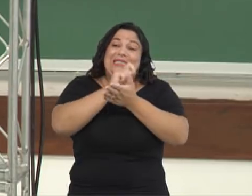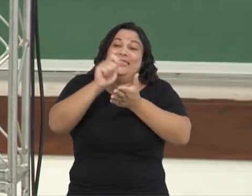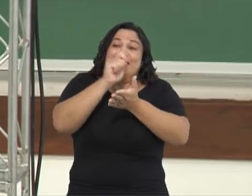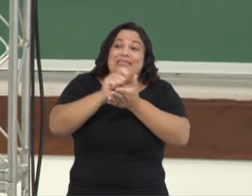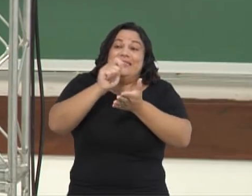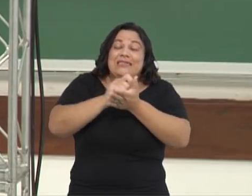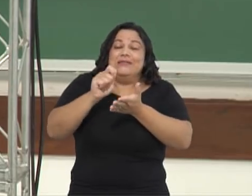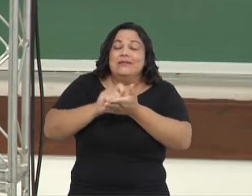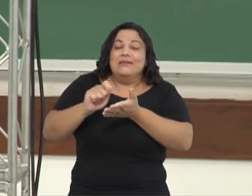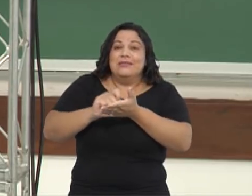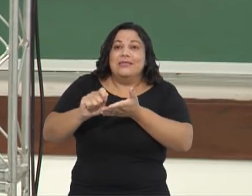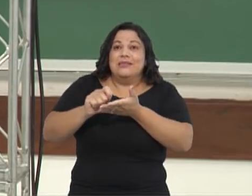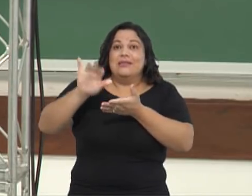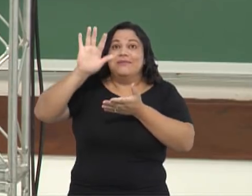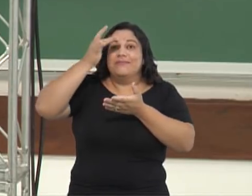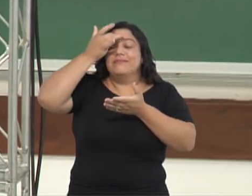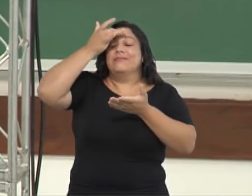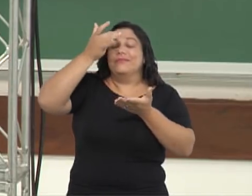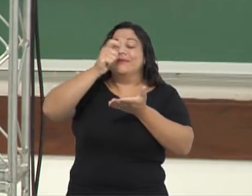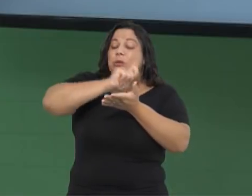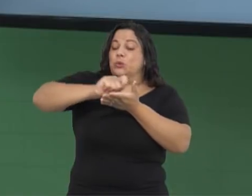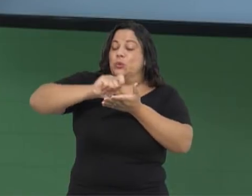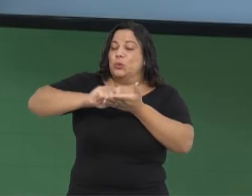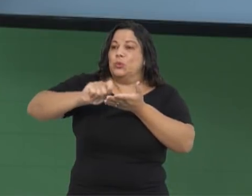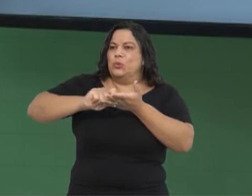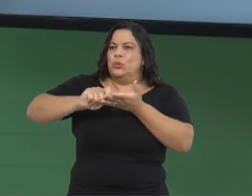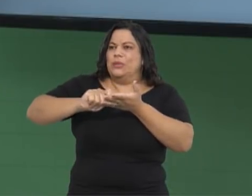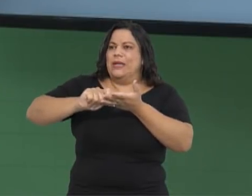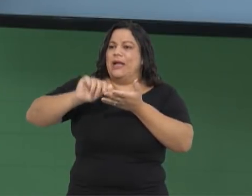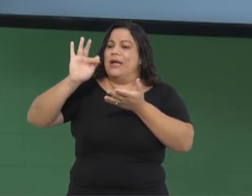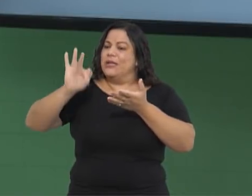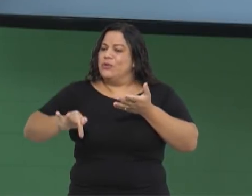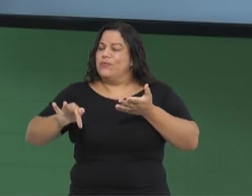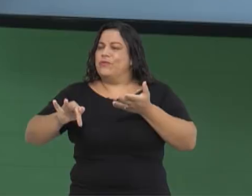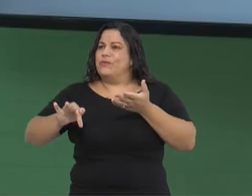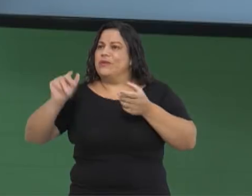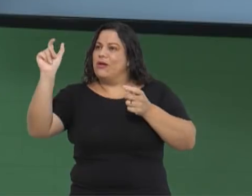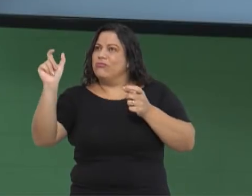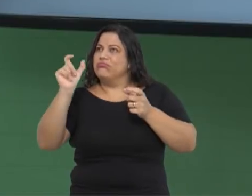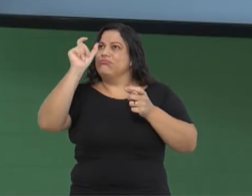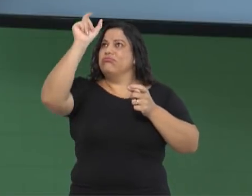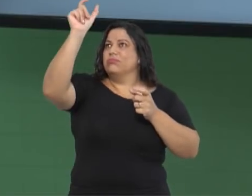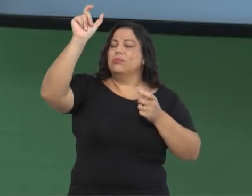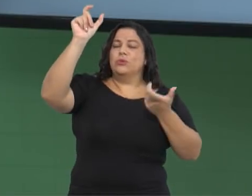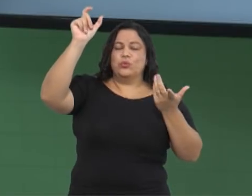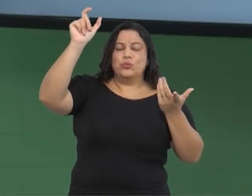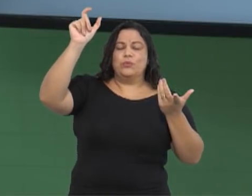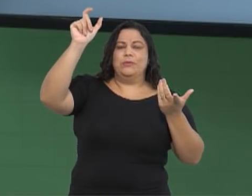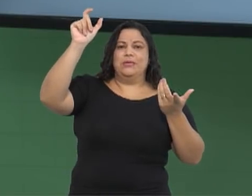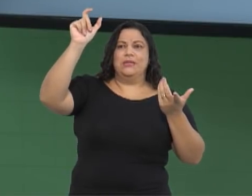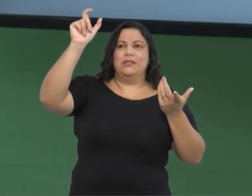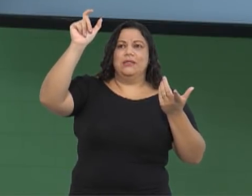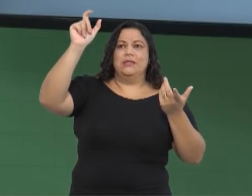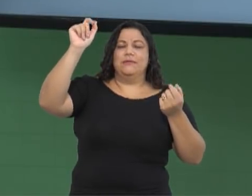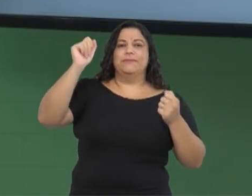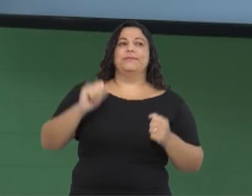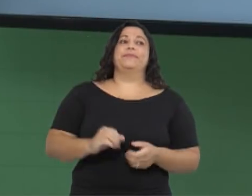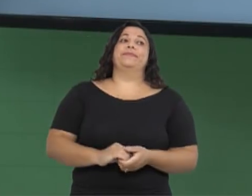todas as palavrinhas e todo o finalzinho de cada uma dessas palavras para eu poder colocar o número